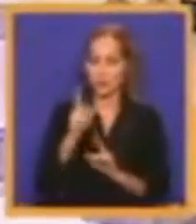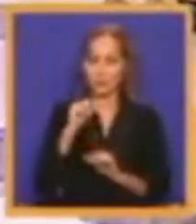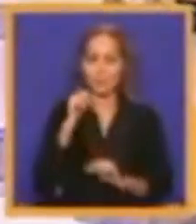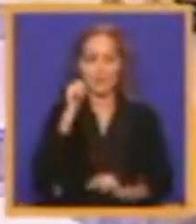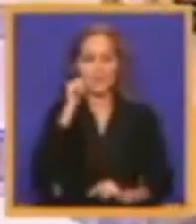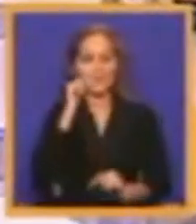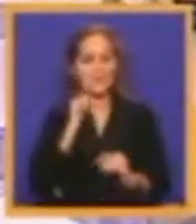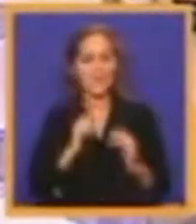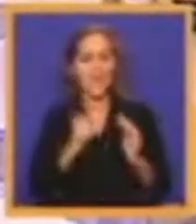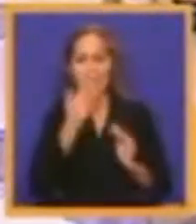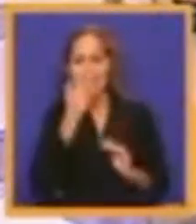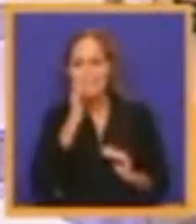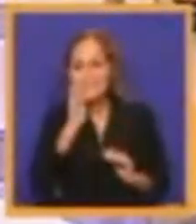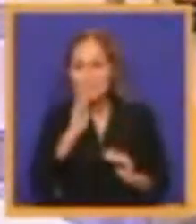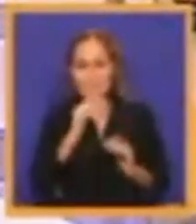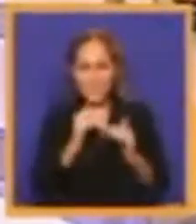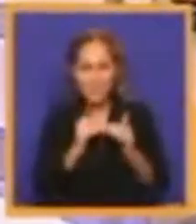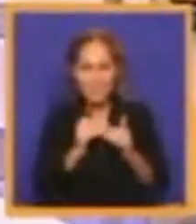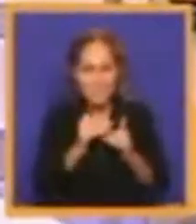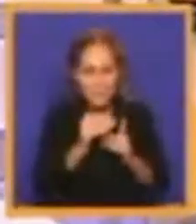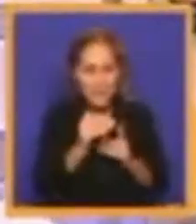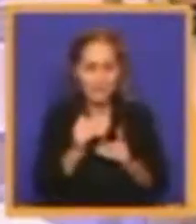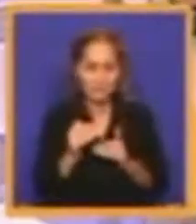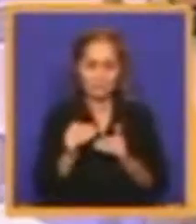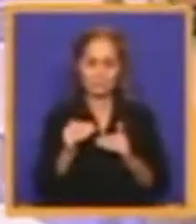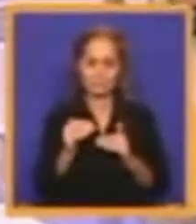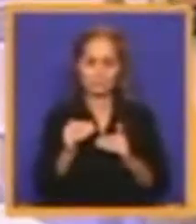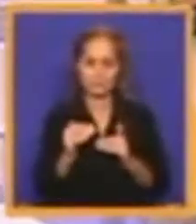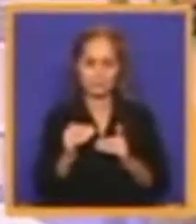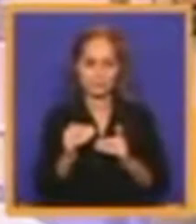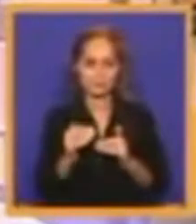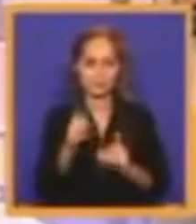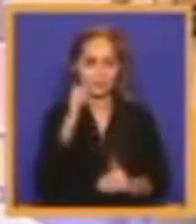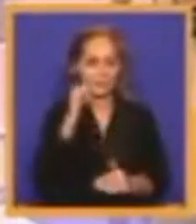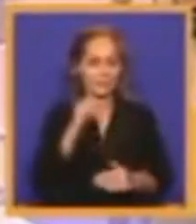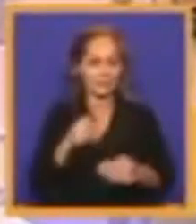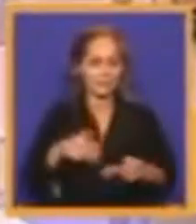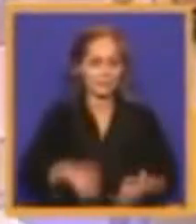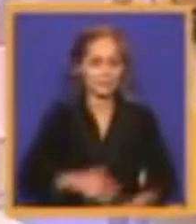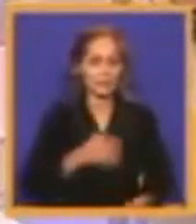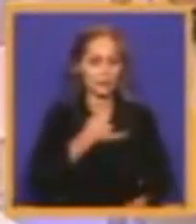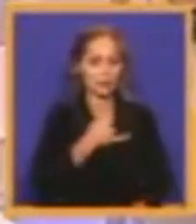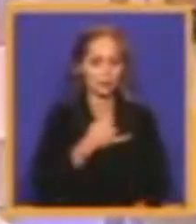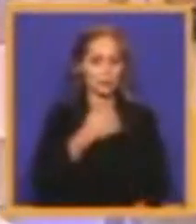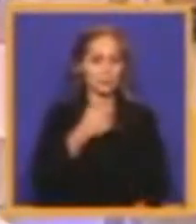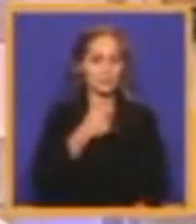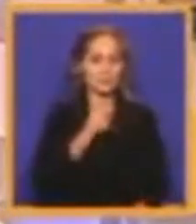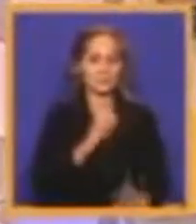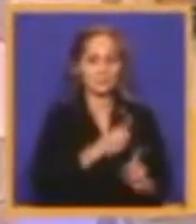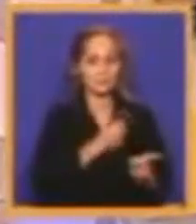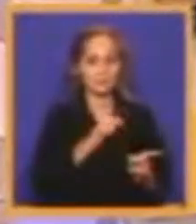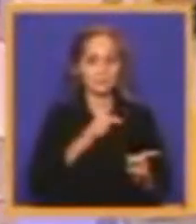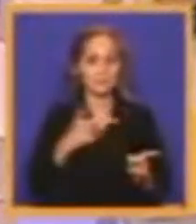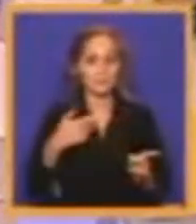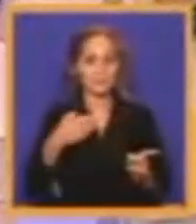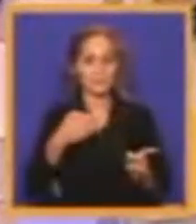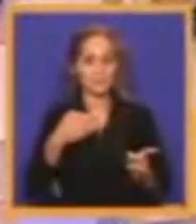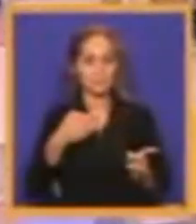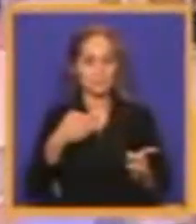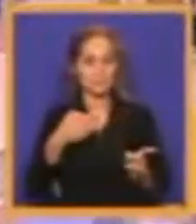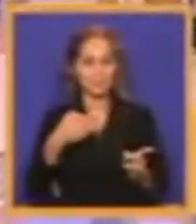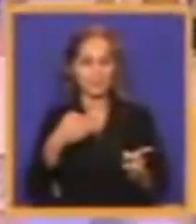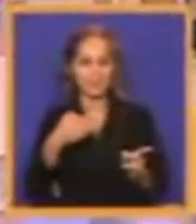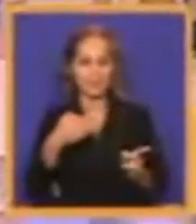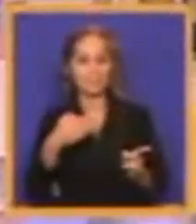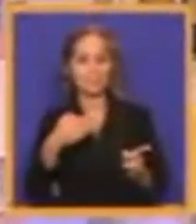está à frente mesmo dentro dos gêmeos? São aqueles que nasceram entre 25 de maio e 7 de junho.